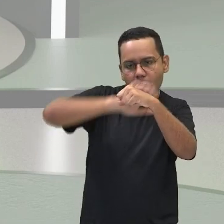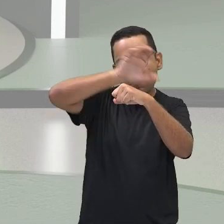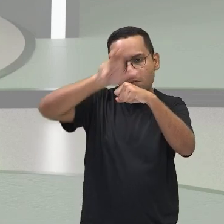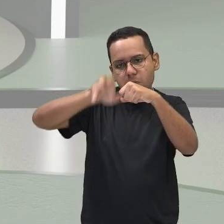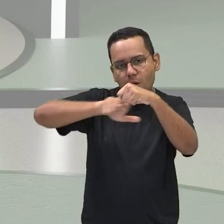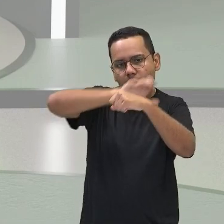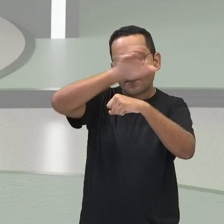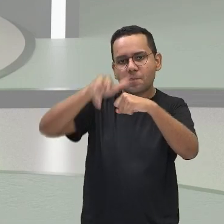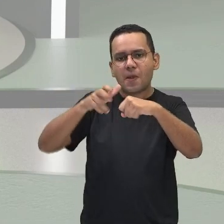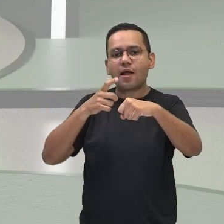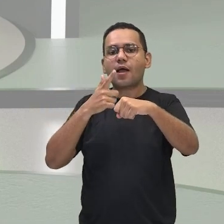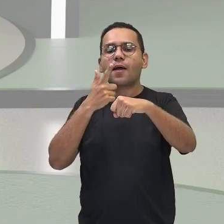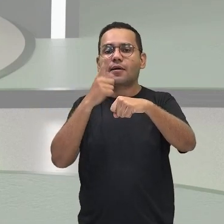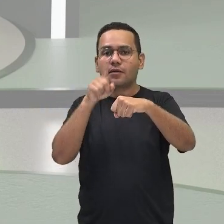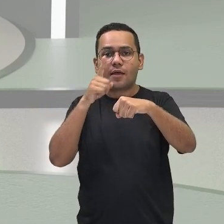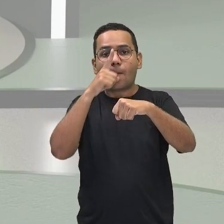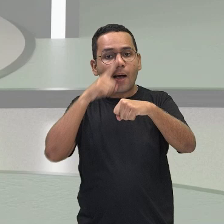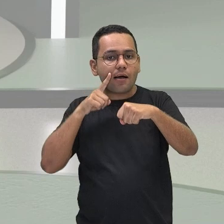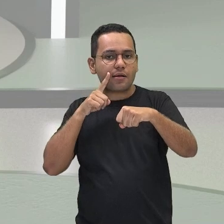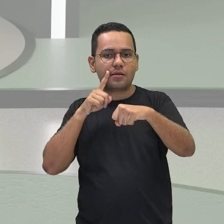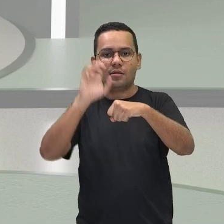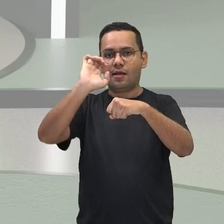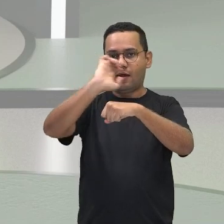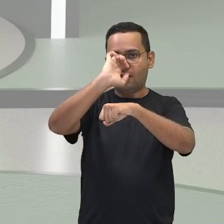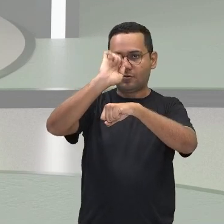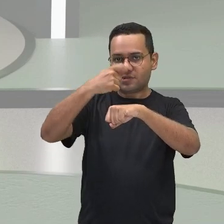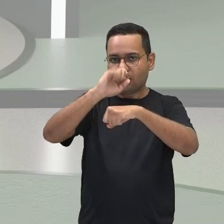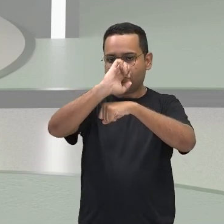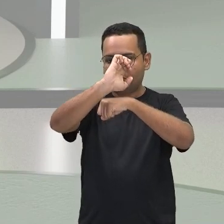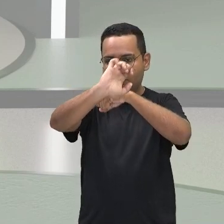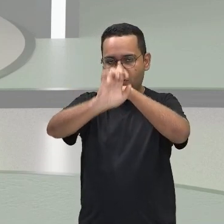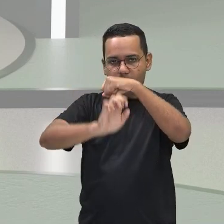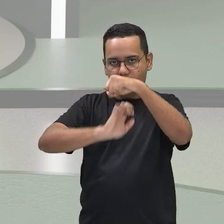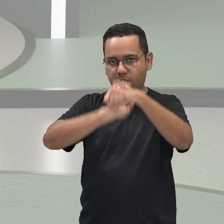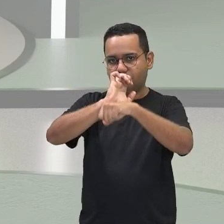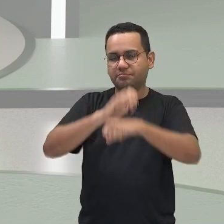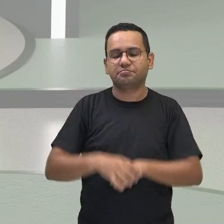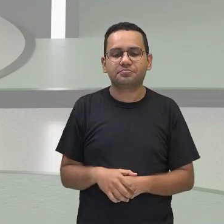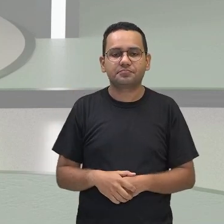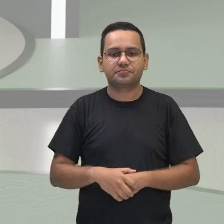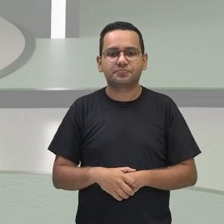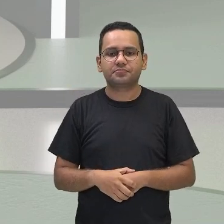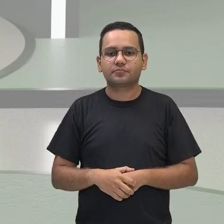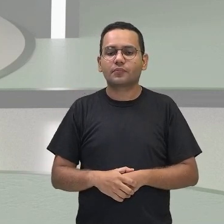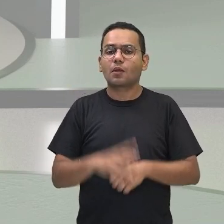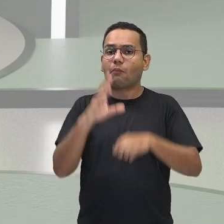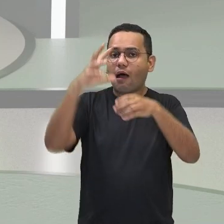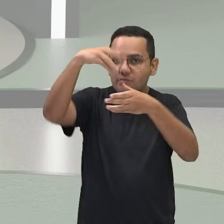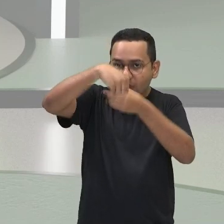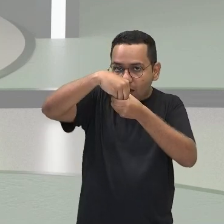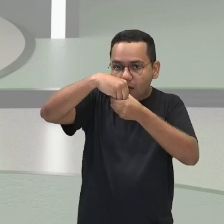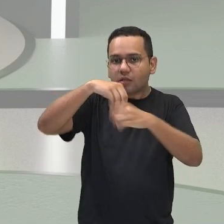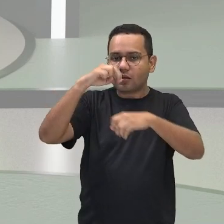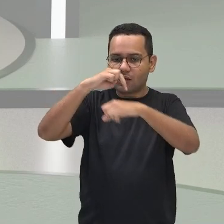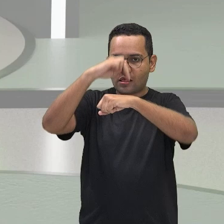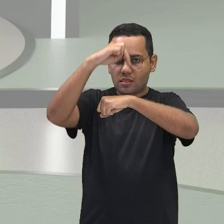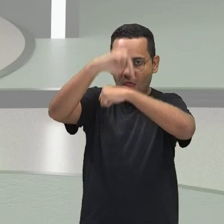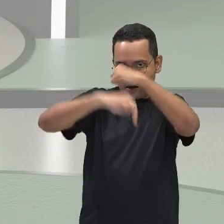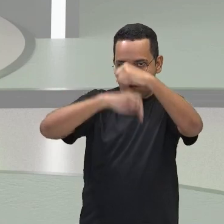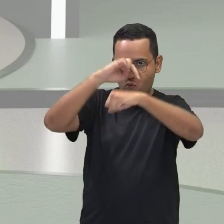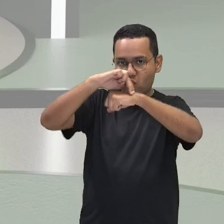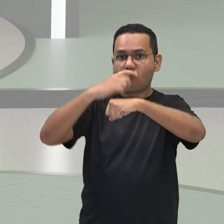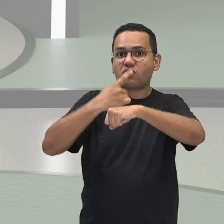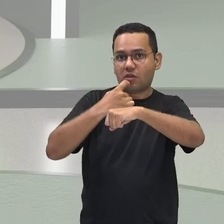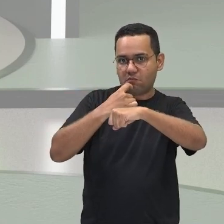ter os elétrons. Então, no núcleo, teremos prótons e nêutrons, sendo o